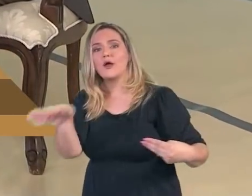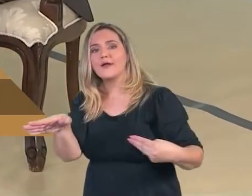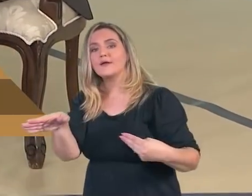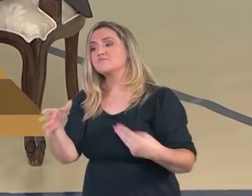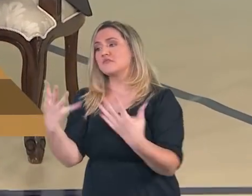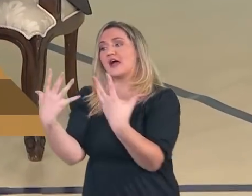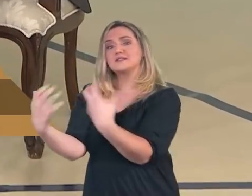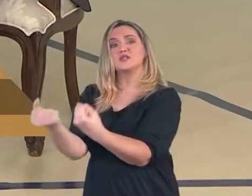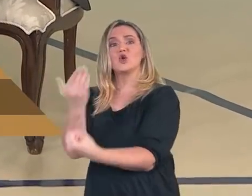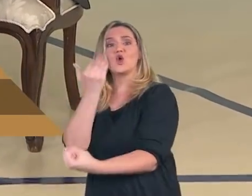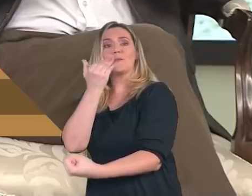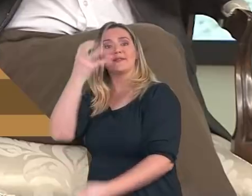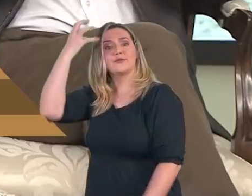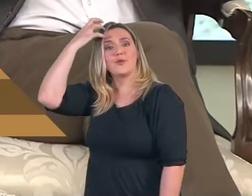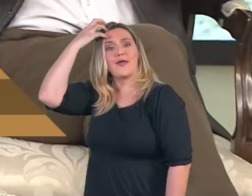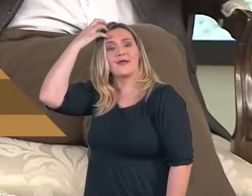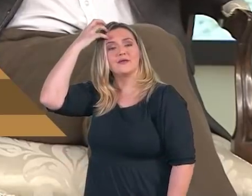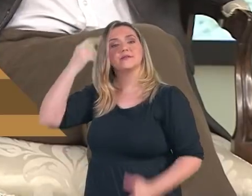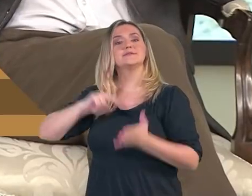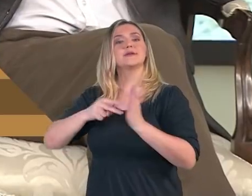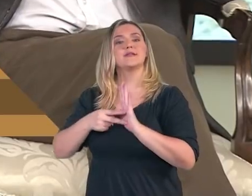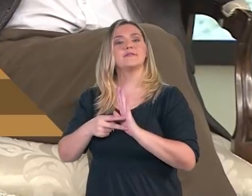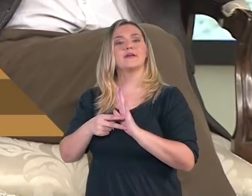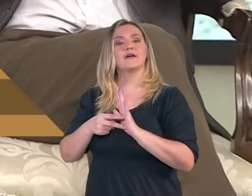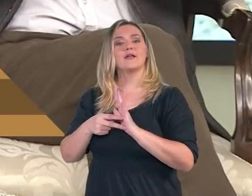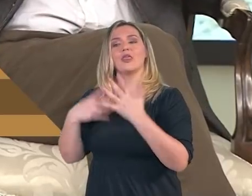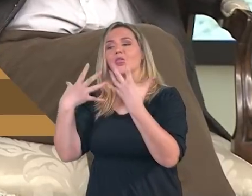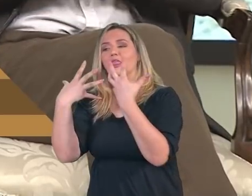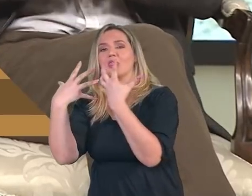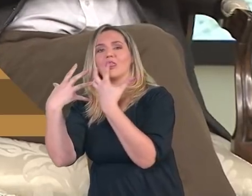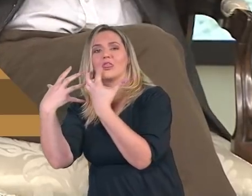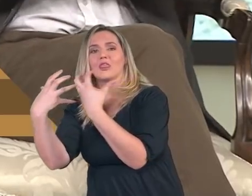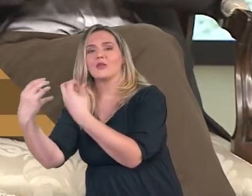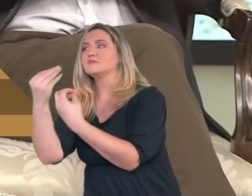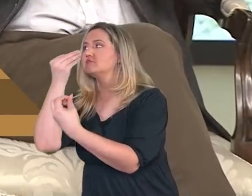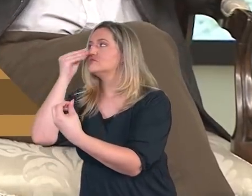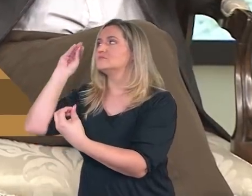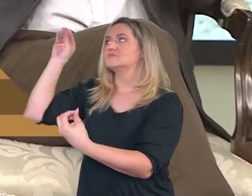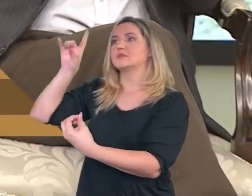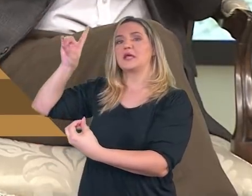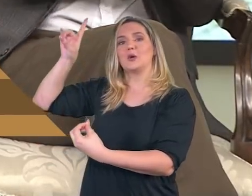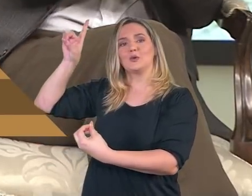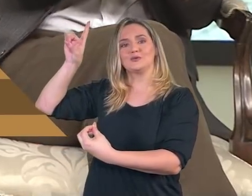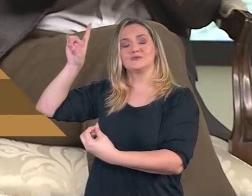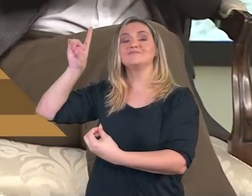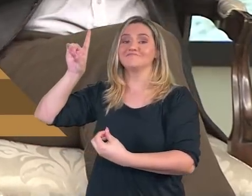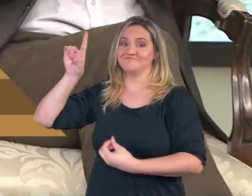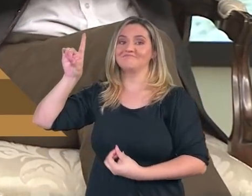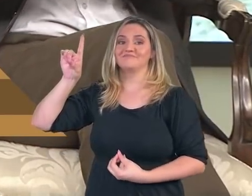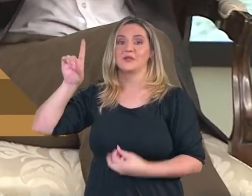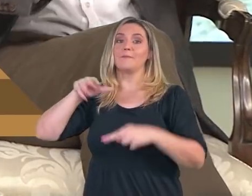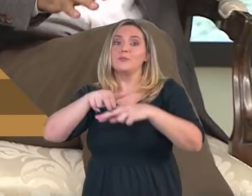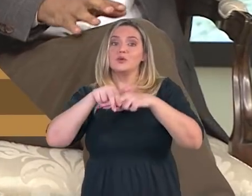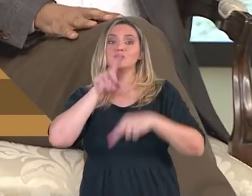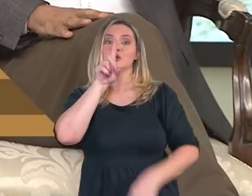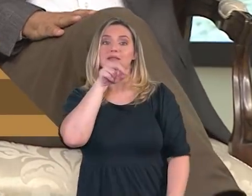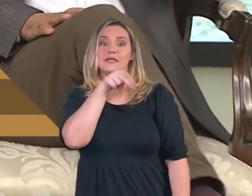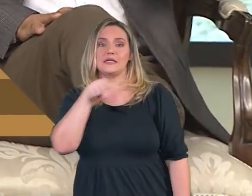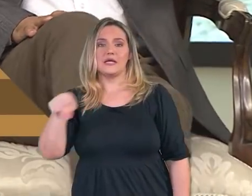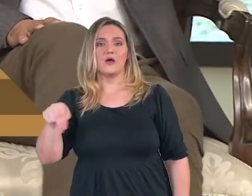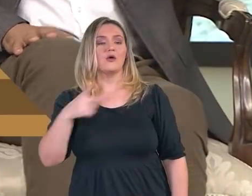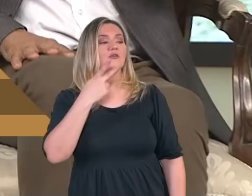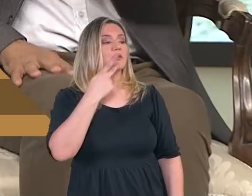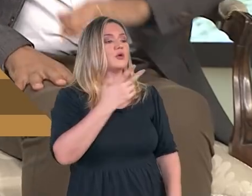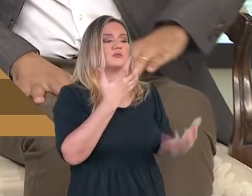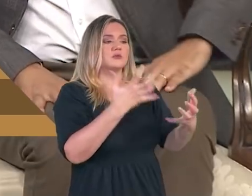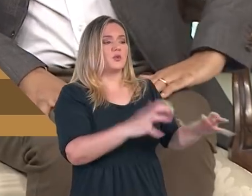com a Babilônia. Em suma, nós podemos dizer que a expressão Daniel resolveu não se contaminar tem a ver com